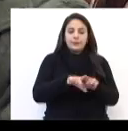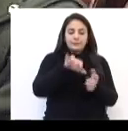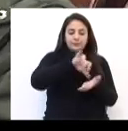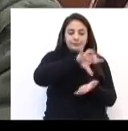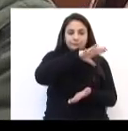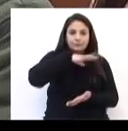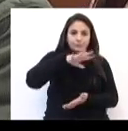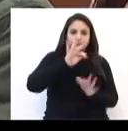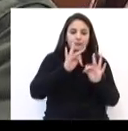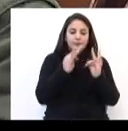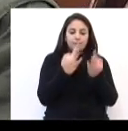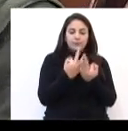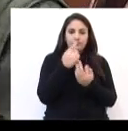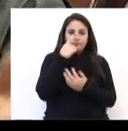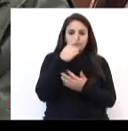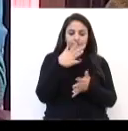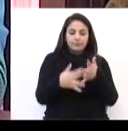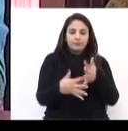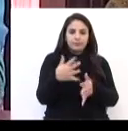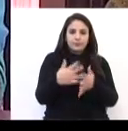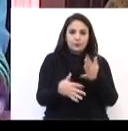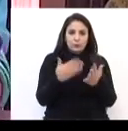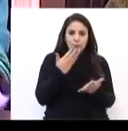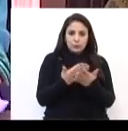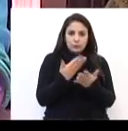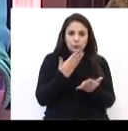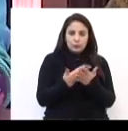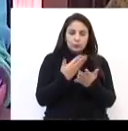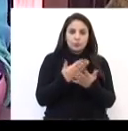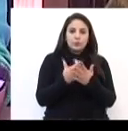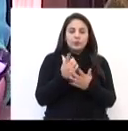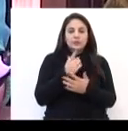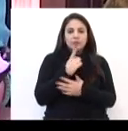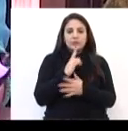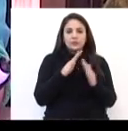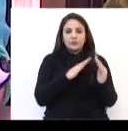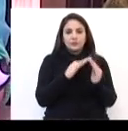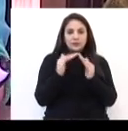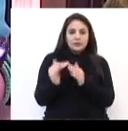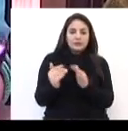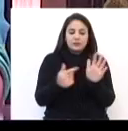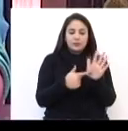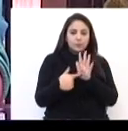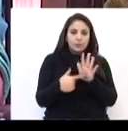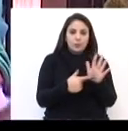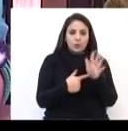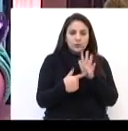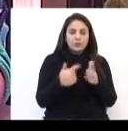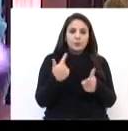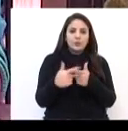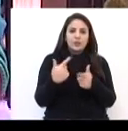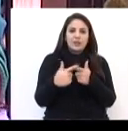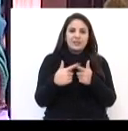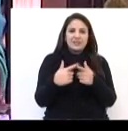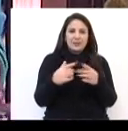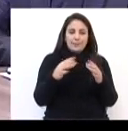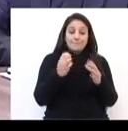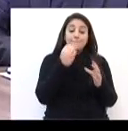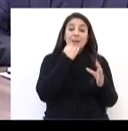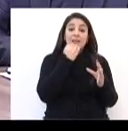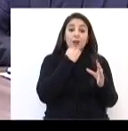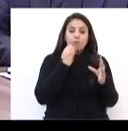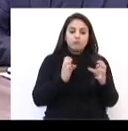São Brás vão ser prejudicadas. O estudo do impacto de vizinhança mostra que, em decorrência da